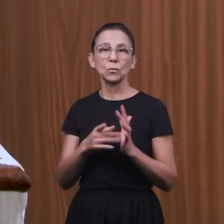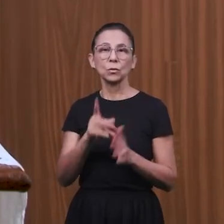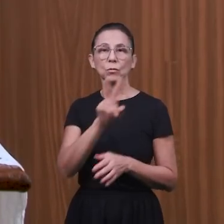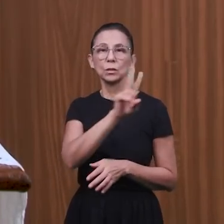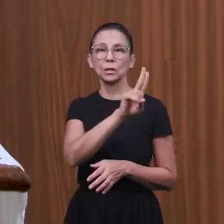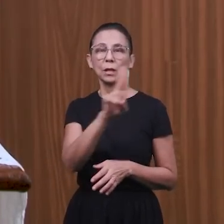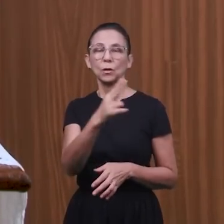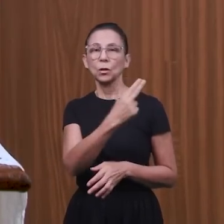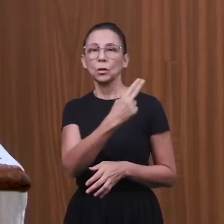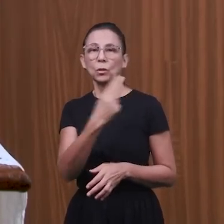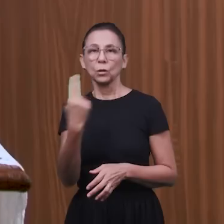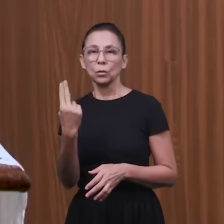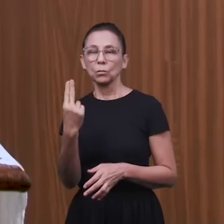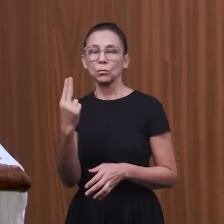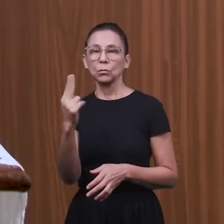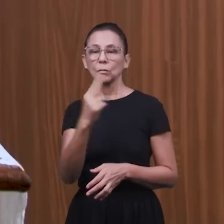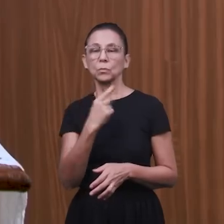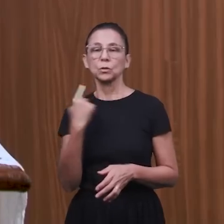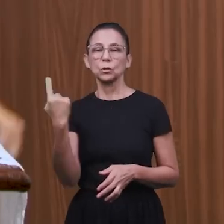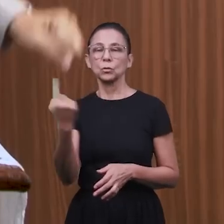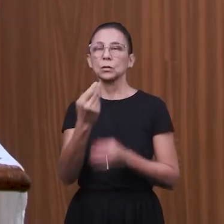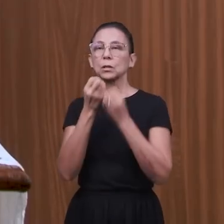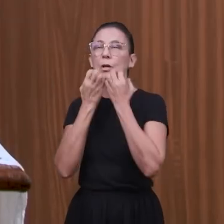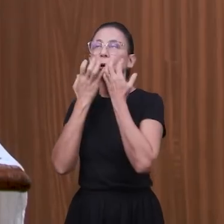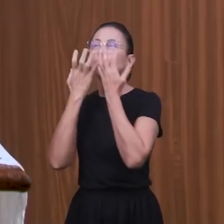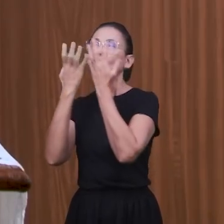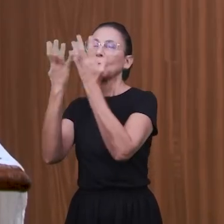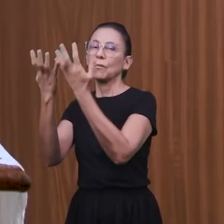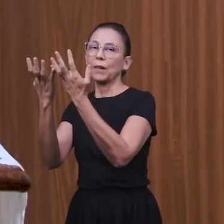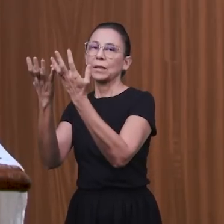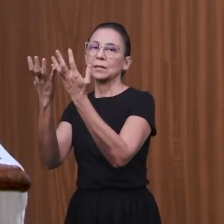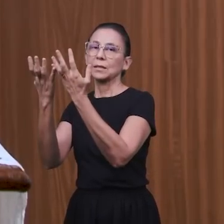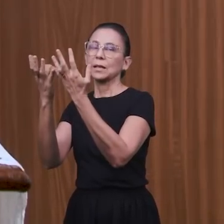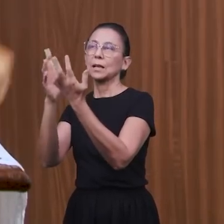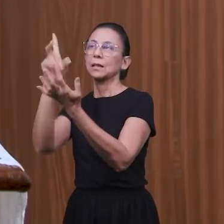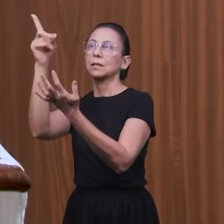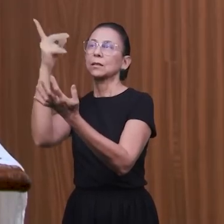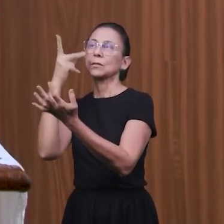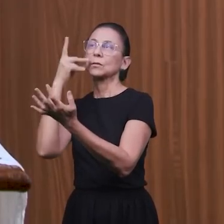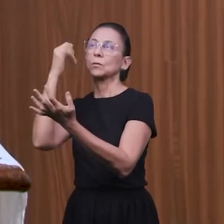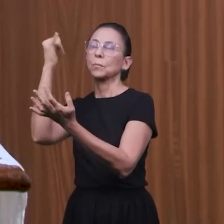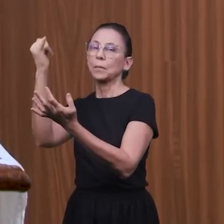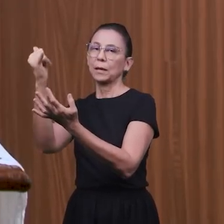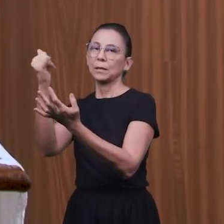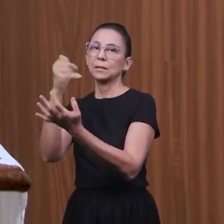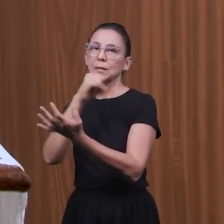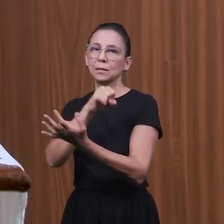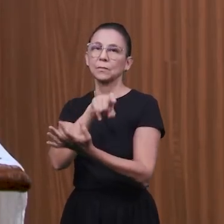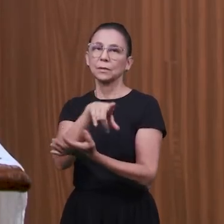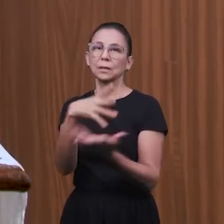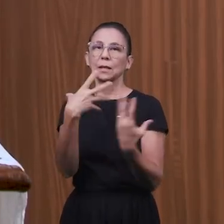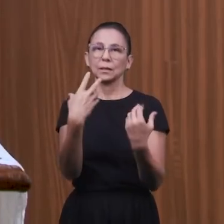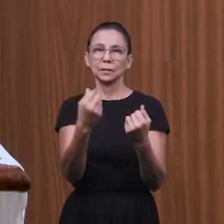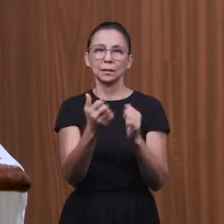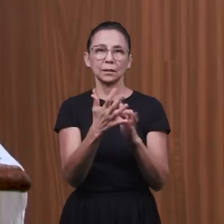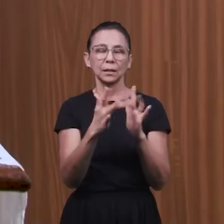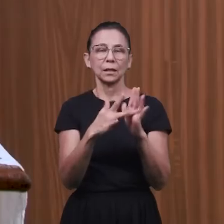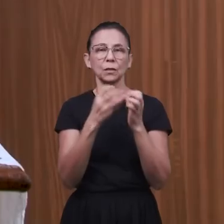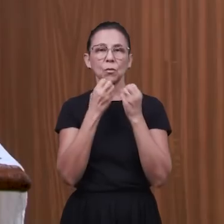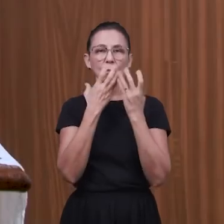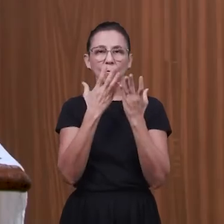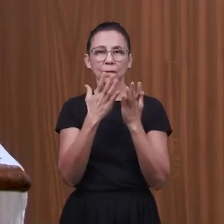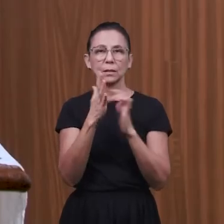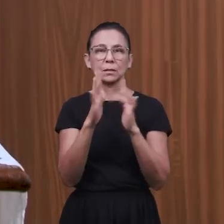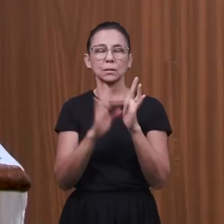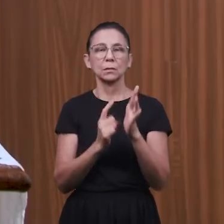Ele diz: todo aquele que confessar o meu nome, eu o confessarei diante do meu Pai. Louvado seja o nome do Senhor. Então